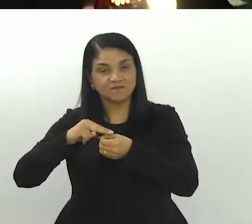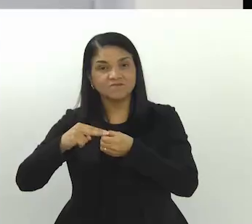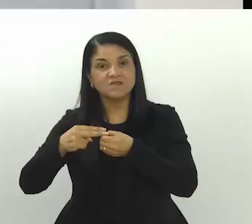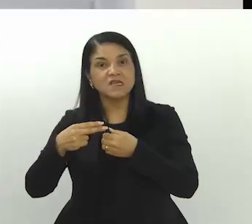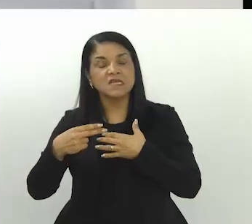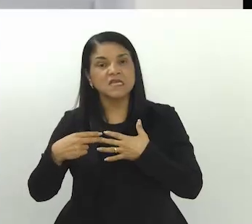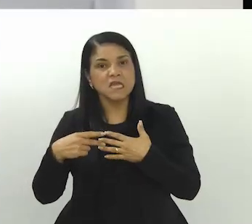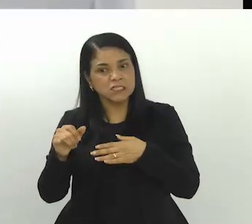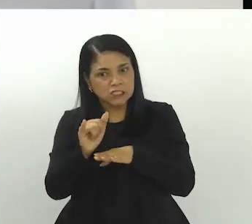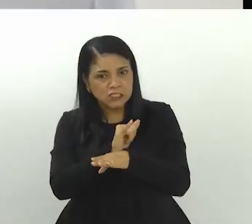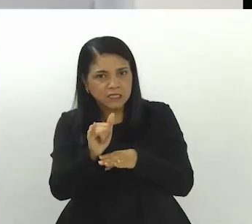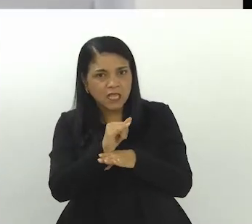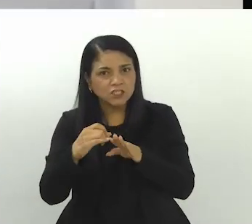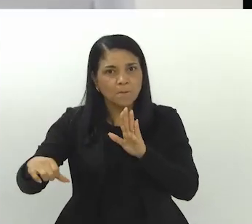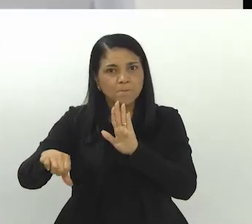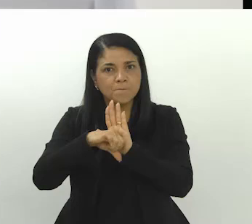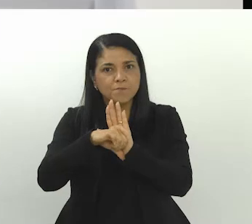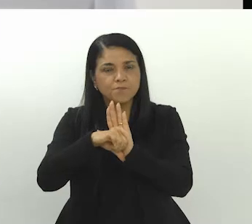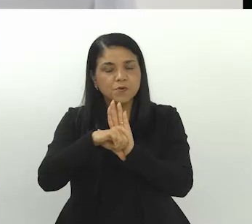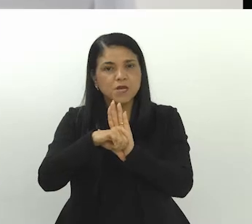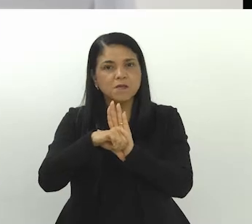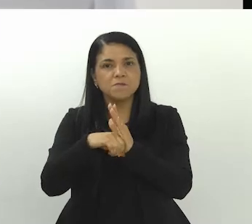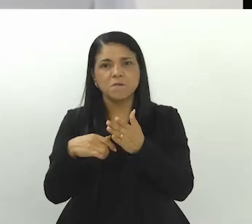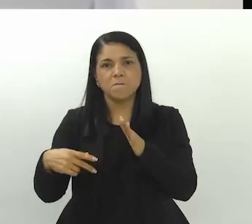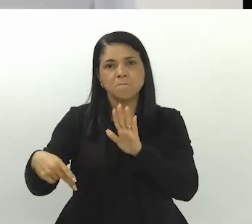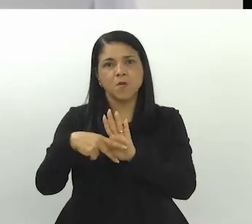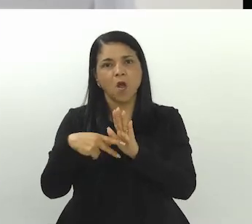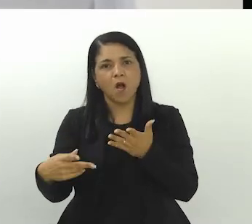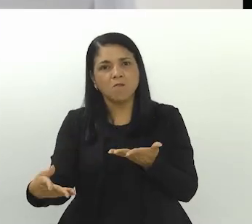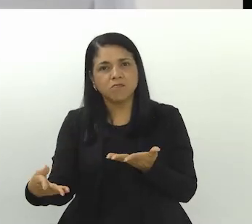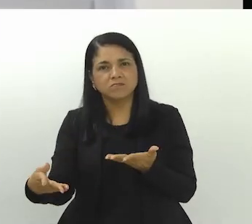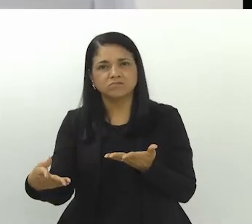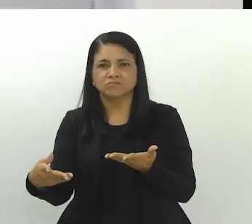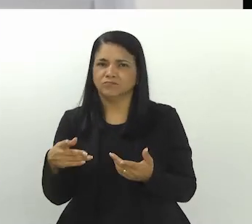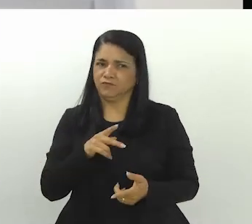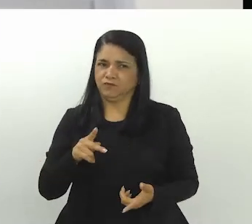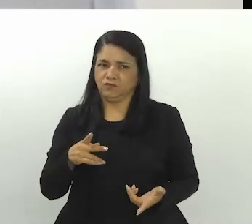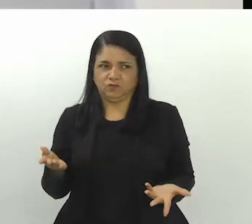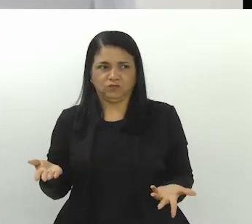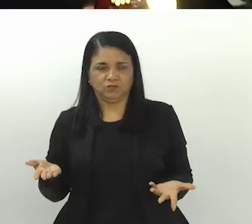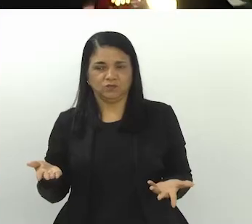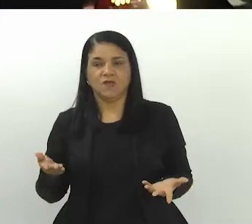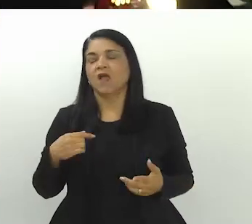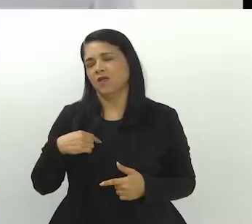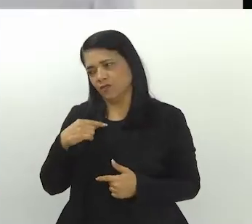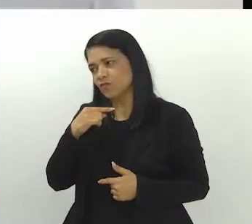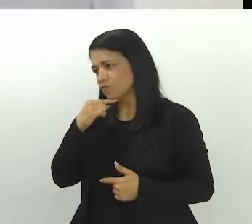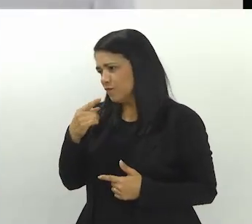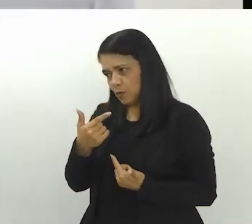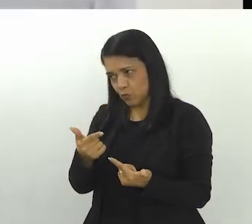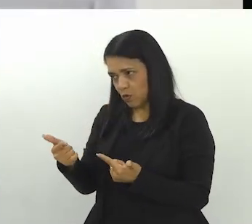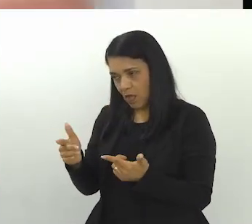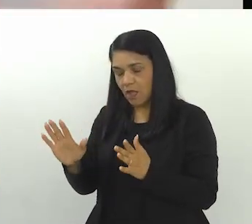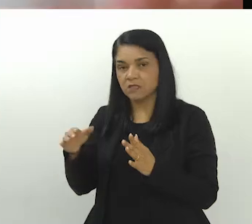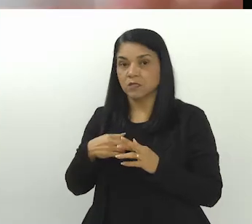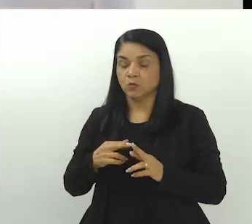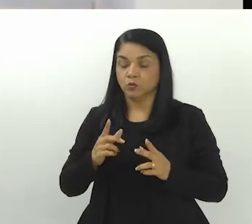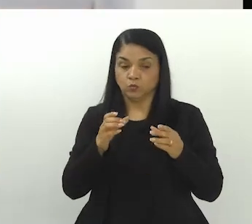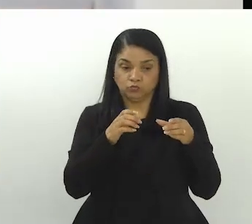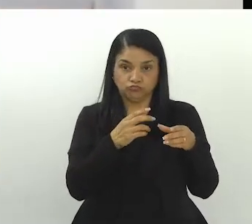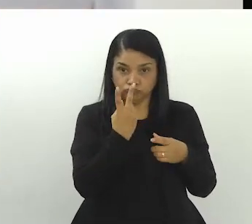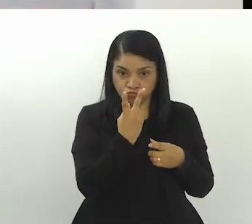de guerrilha são táticas de criminosos. São táticas do crime organizado, professor. Sem dúvida, mas eu acho assim, são duas